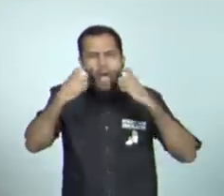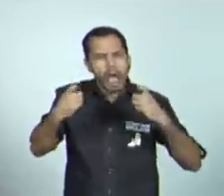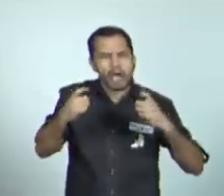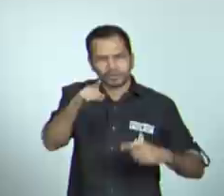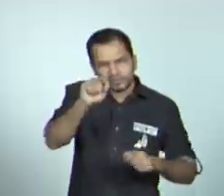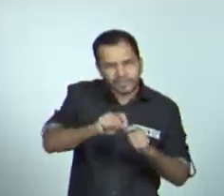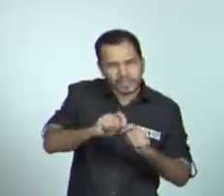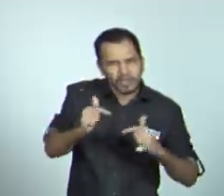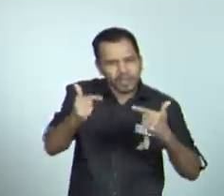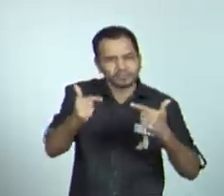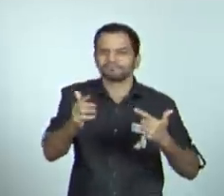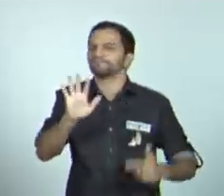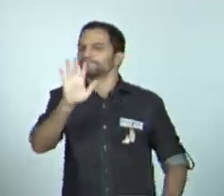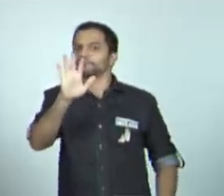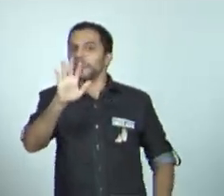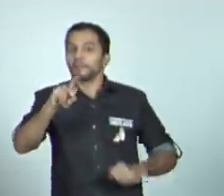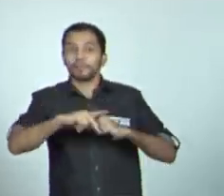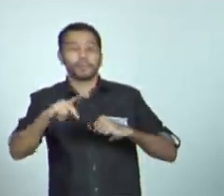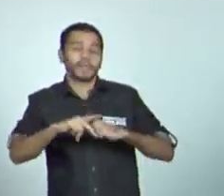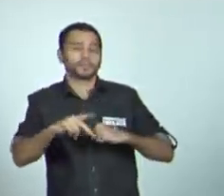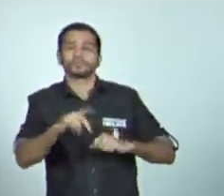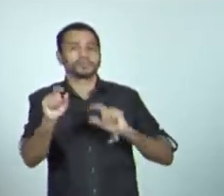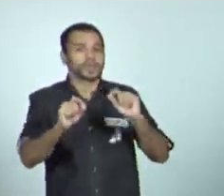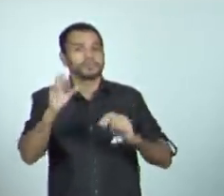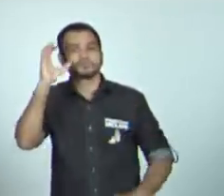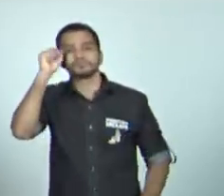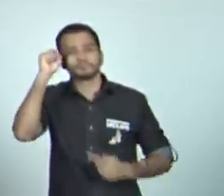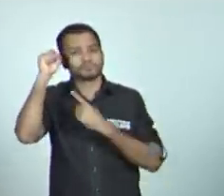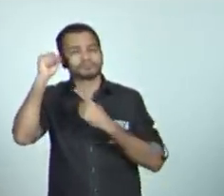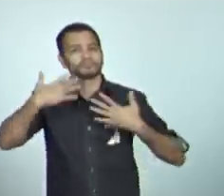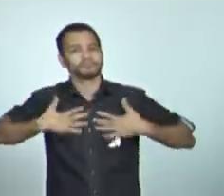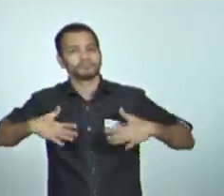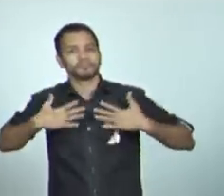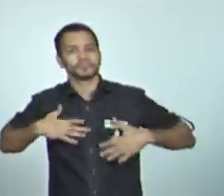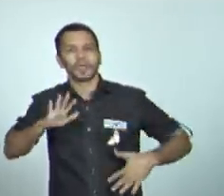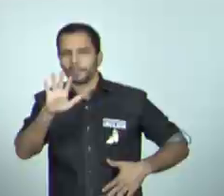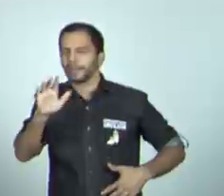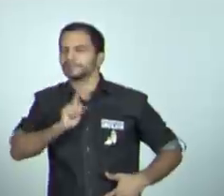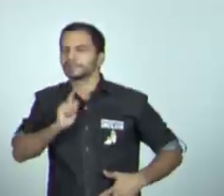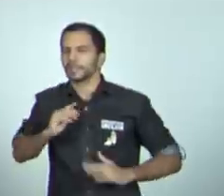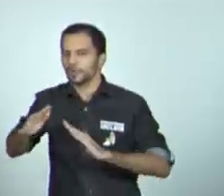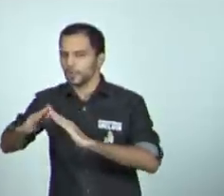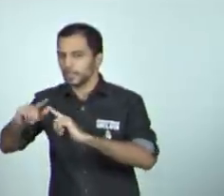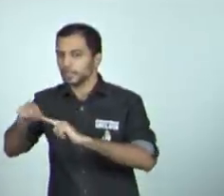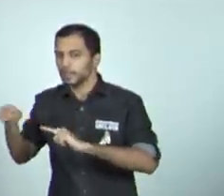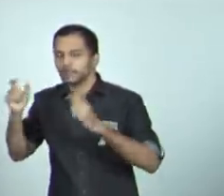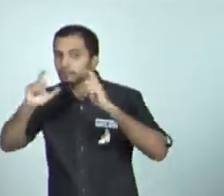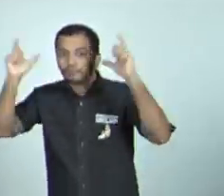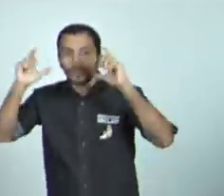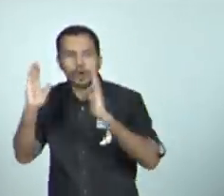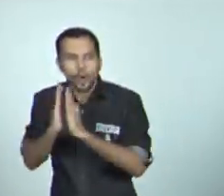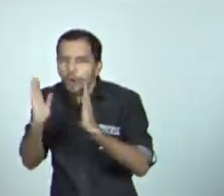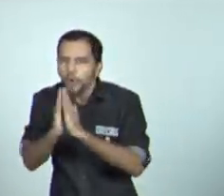e o texto diz que pedro estava dormindo mas tinha um pouco acordado a igreja a igreja